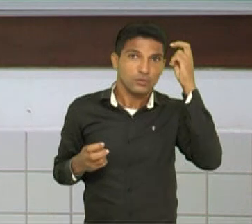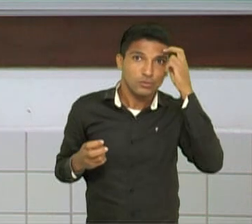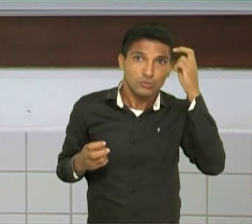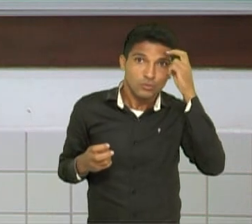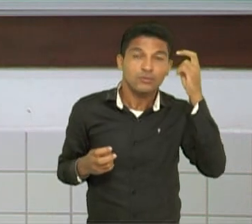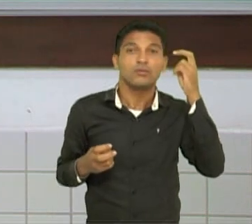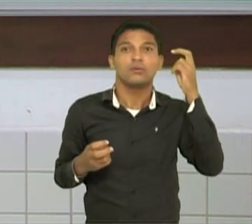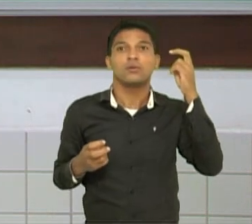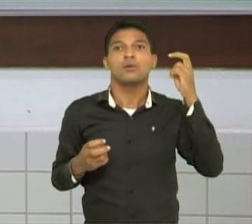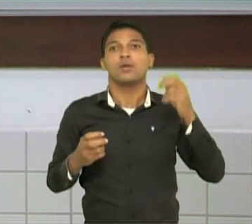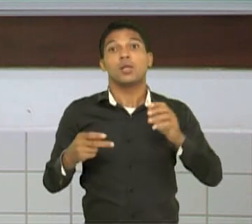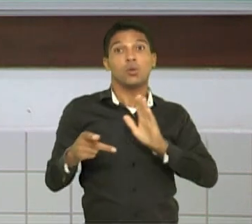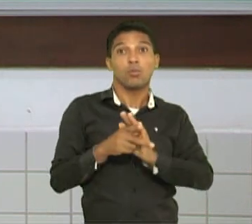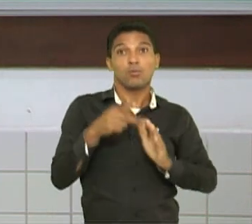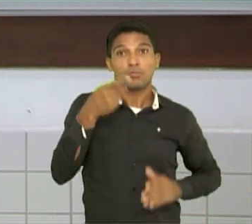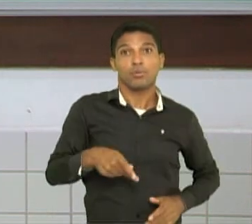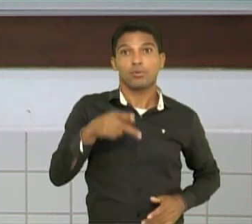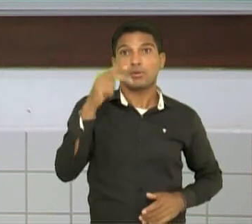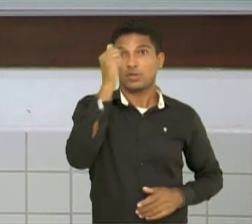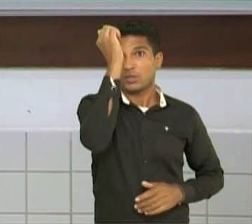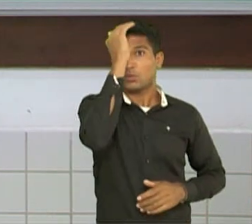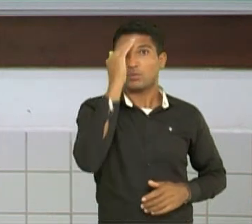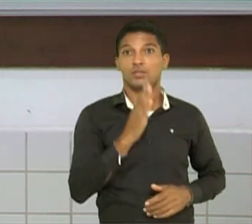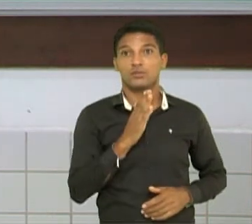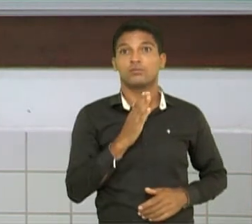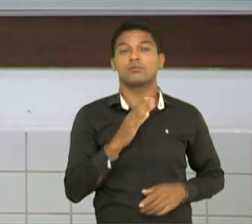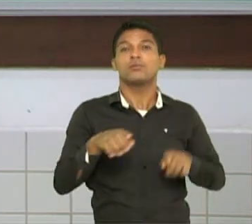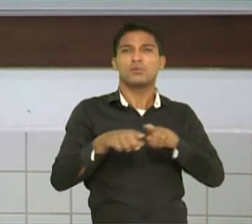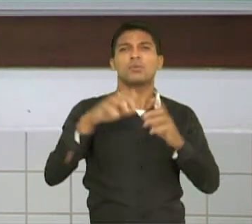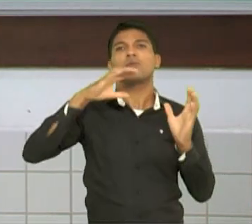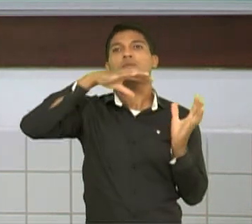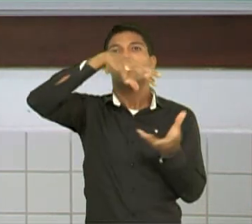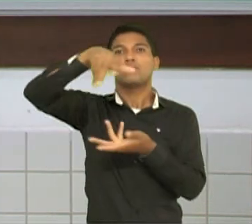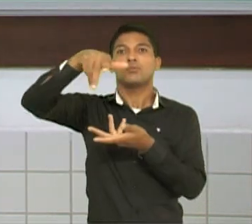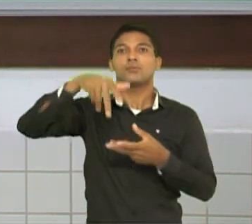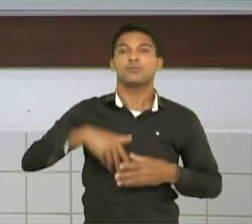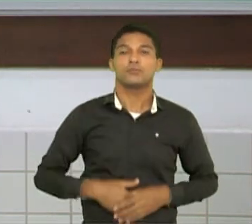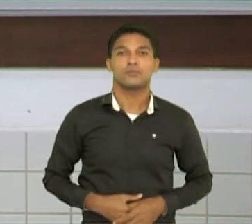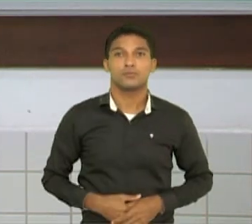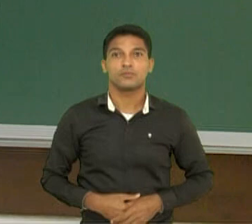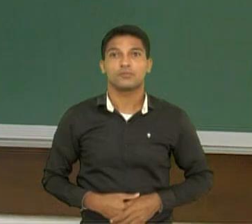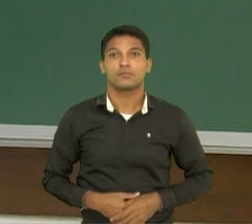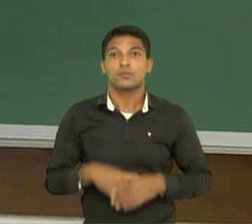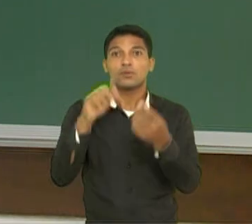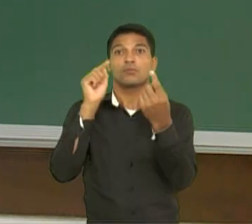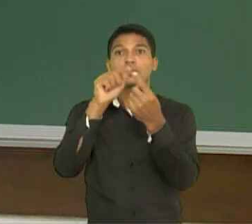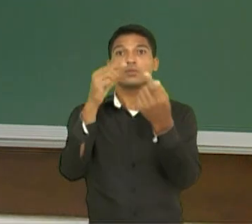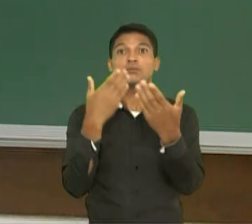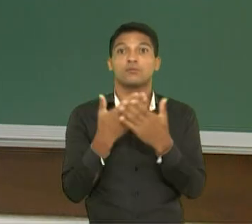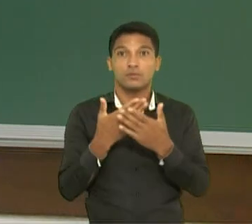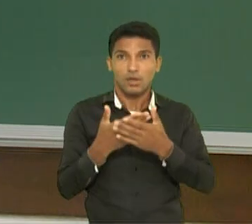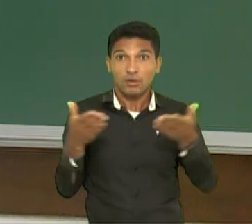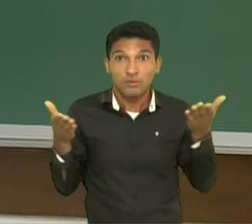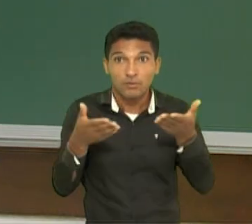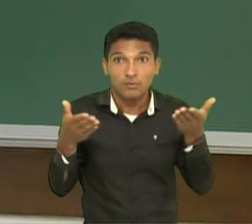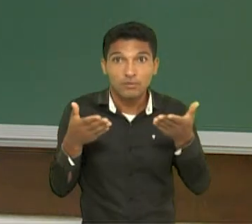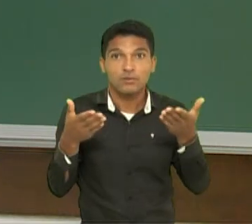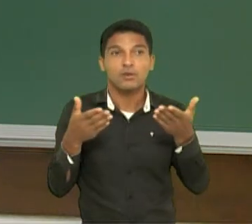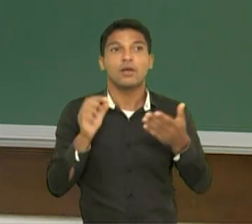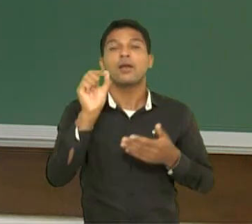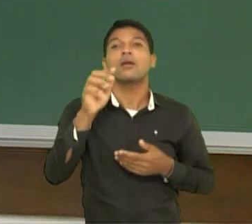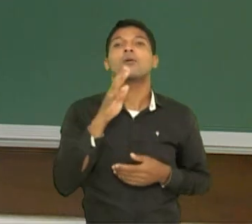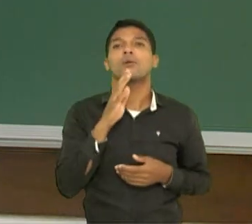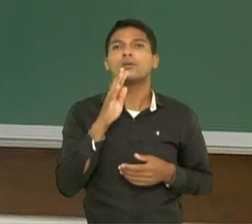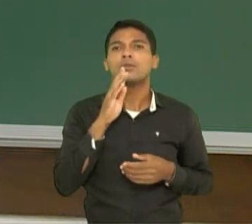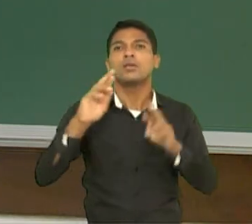e cultural do Brasil, que é o nosso caso, e do mundo. Muito bem, o objetivo dessa nossa aula de hoje é